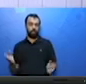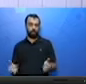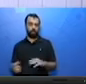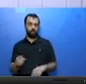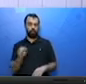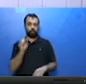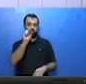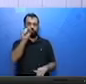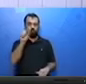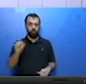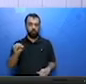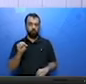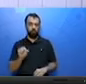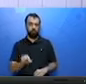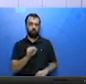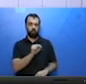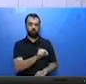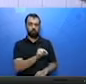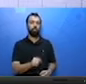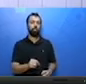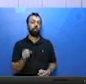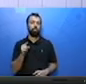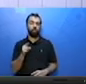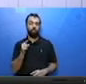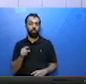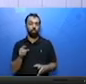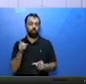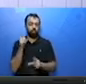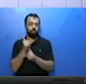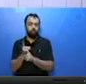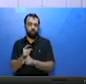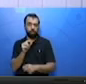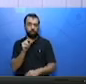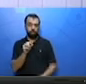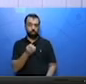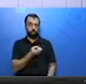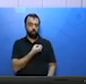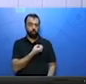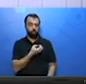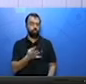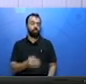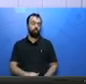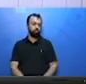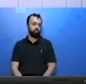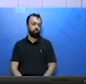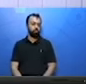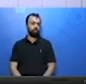Vamos identificar quais são as coordenadas. Então, para isso, desço aqui no B,